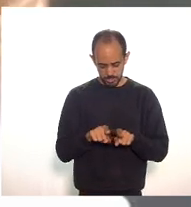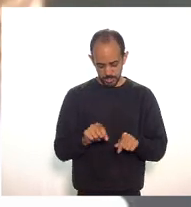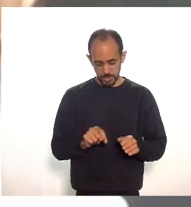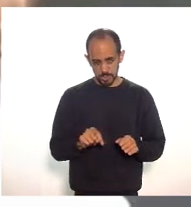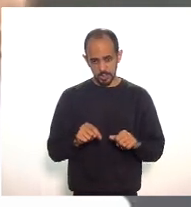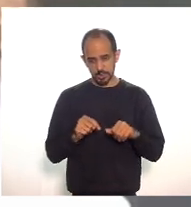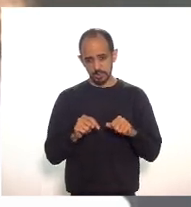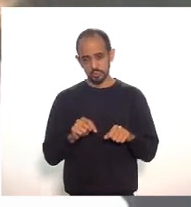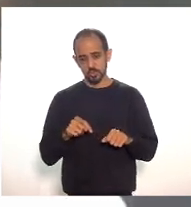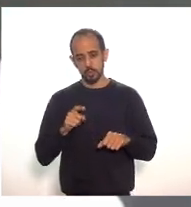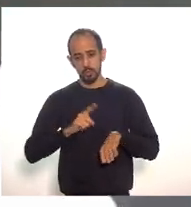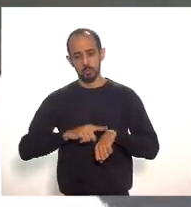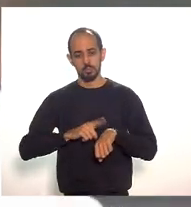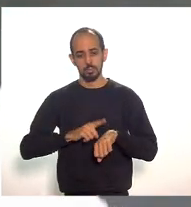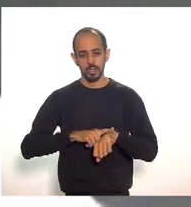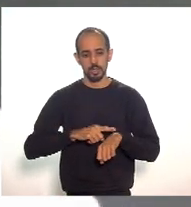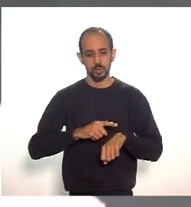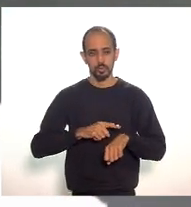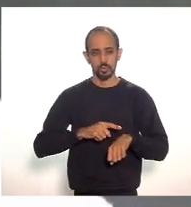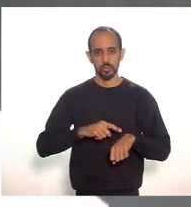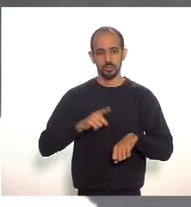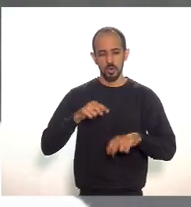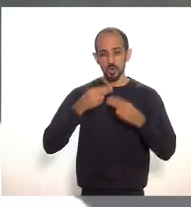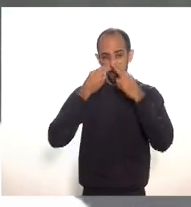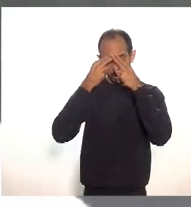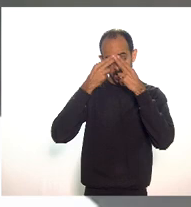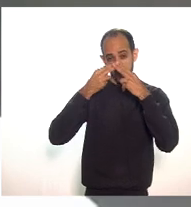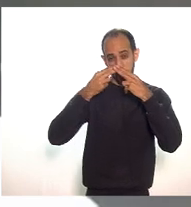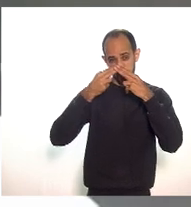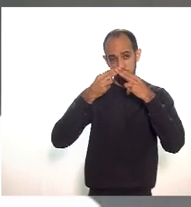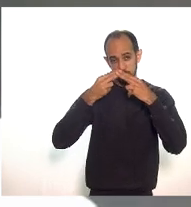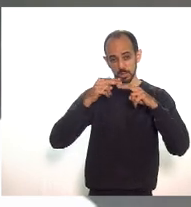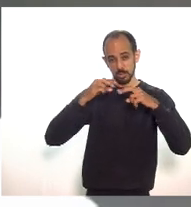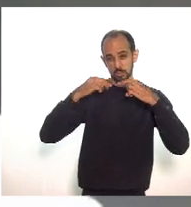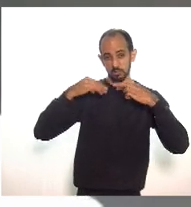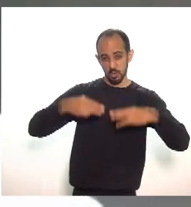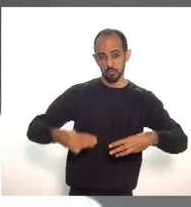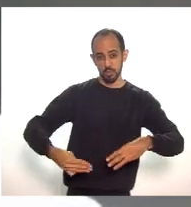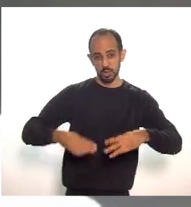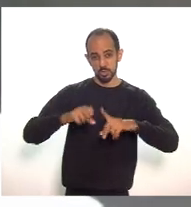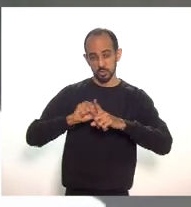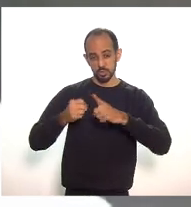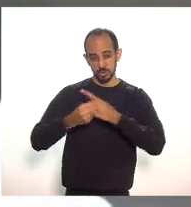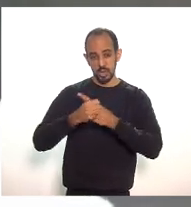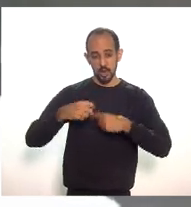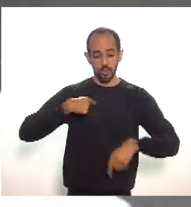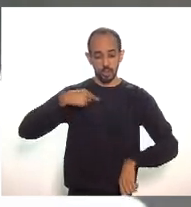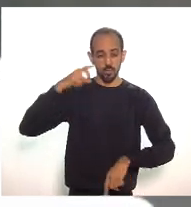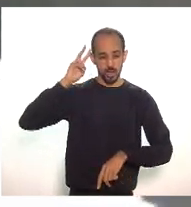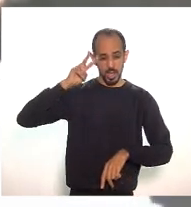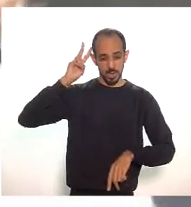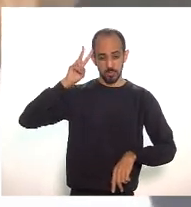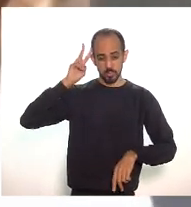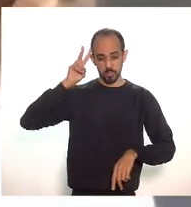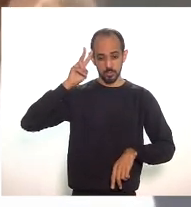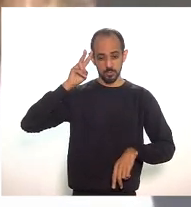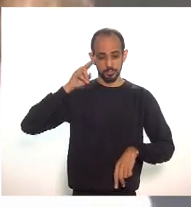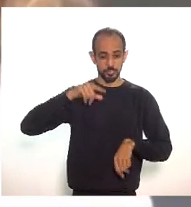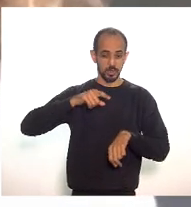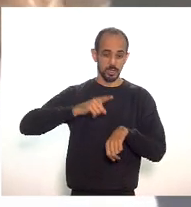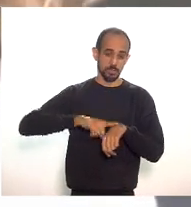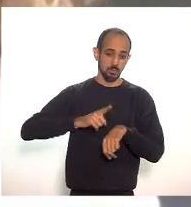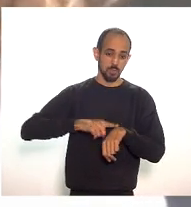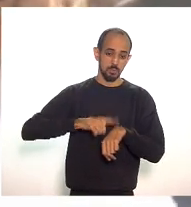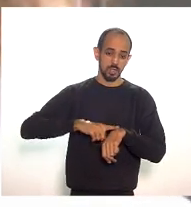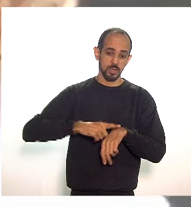cena que foi traumática e eu certamente quatro militantes do movimento social lembro desse momento e acredito que naquele